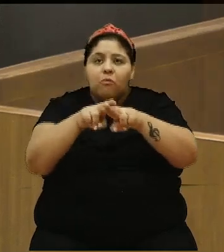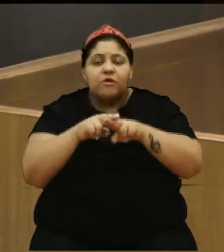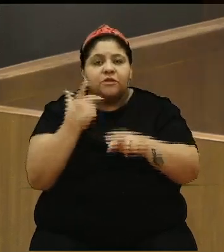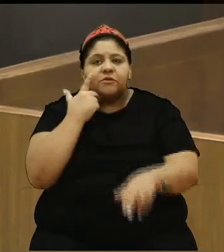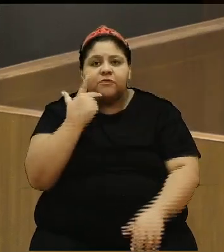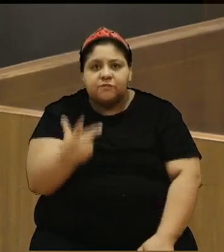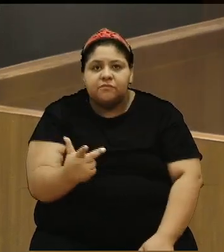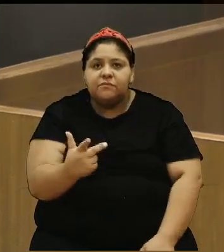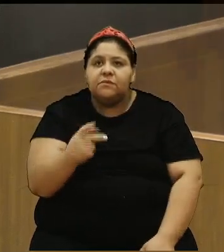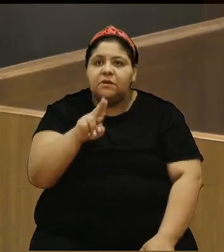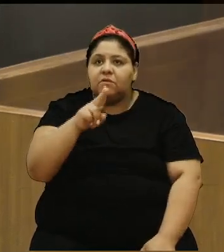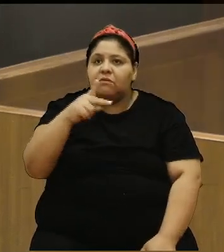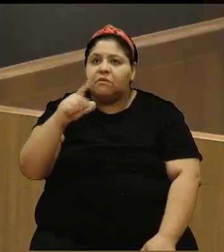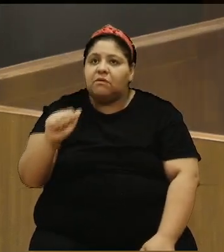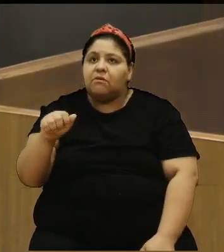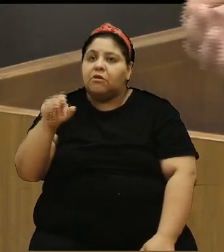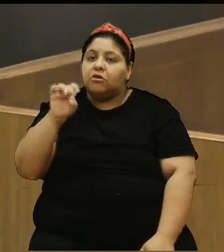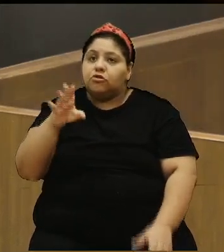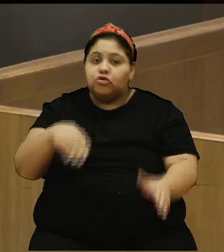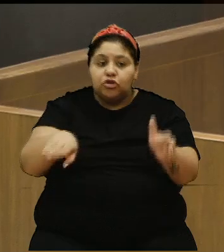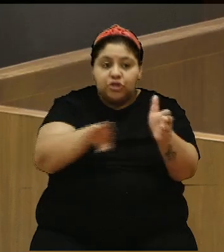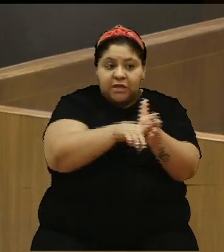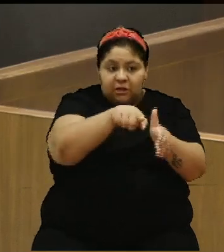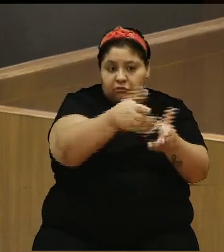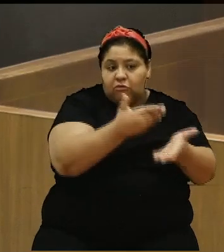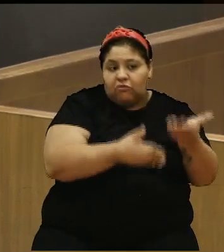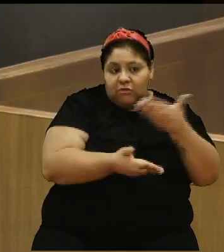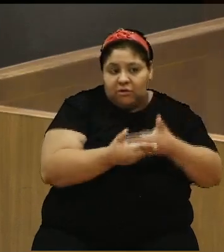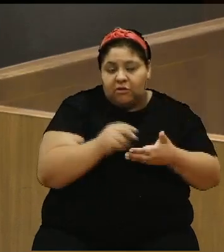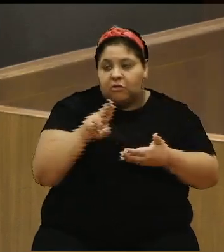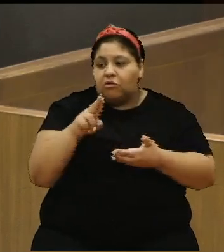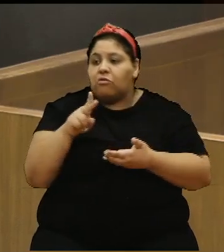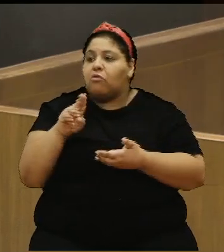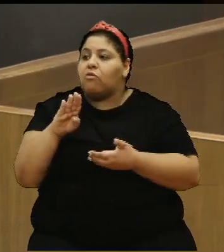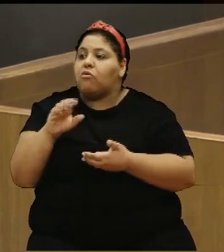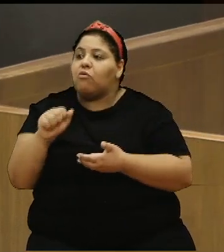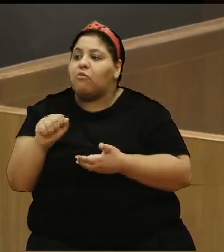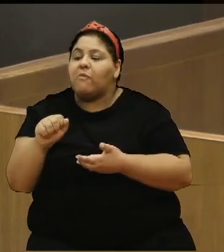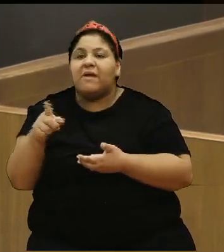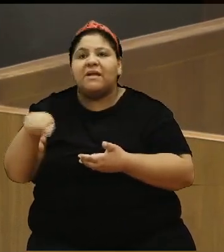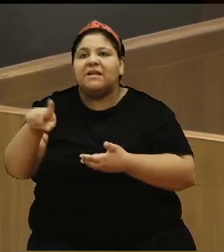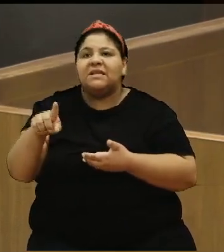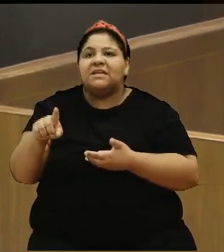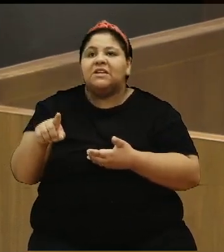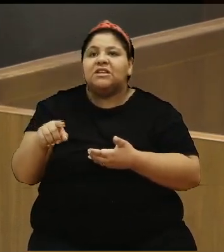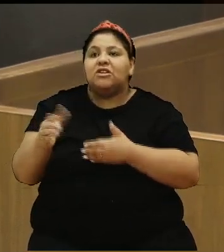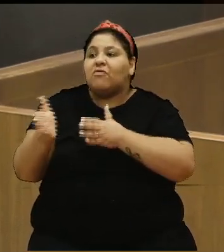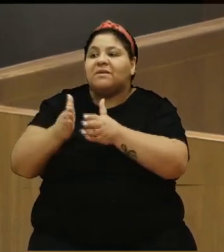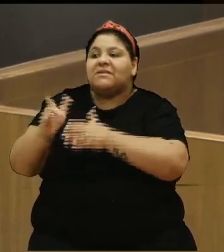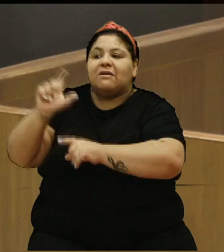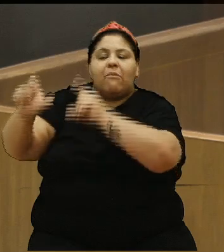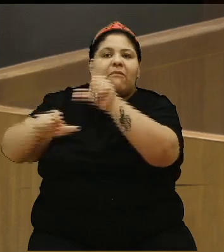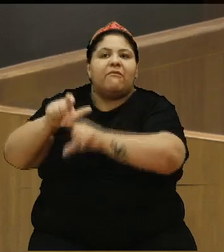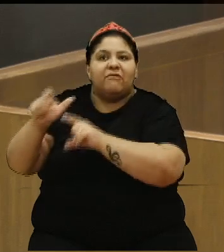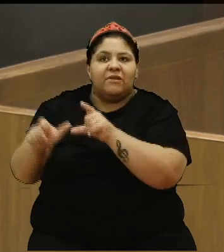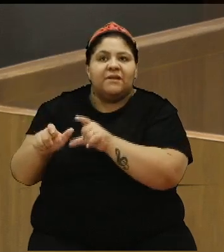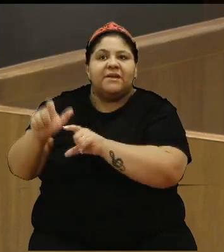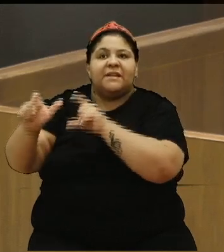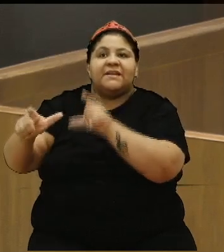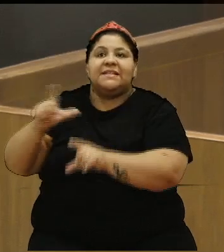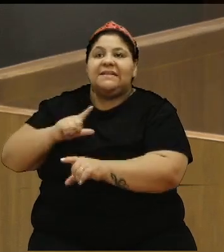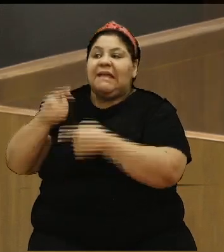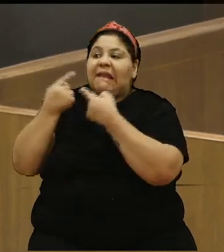digo, na UPA é só chegar que tu vai ser atendido. Na UBS não é acessível para as pessoas. As pessoas